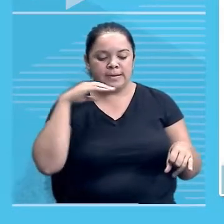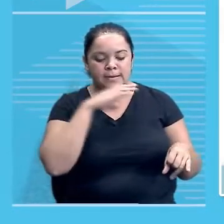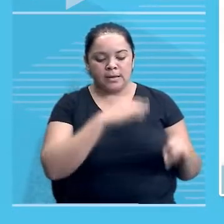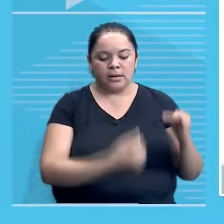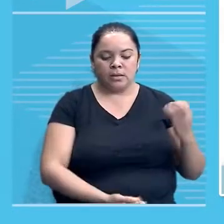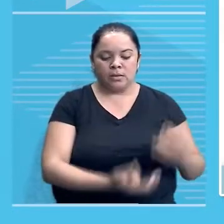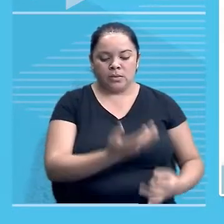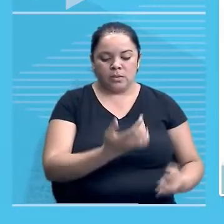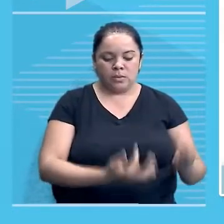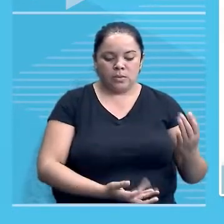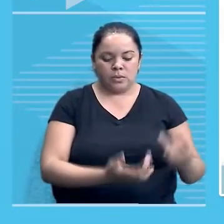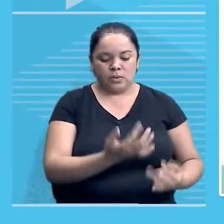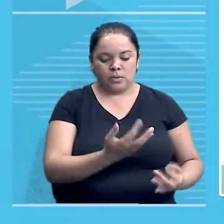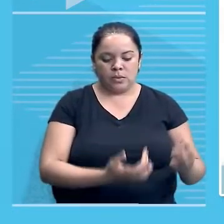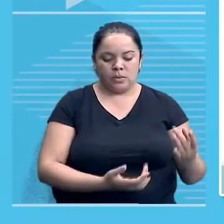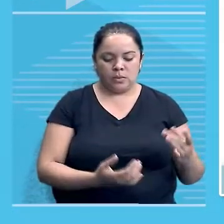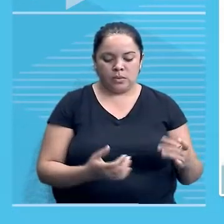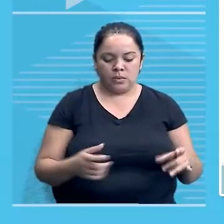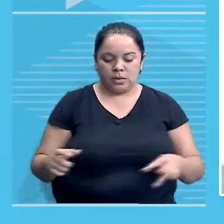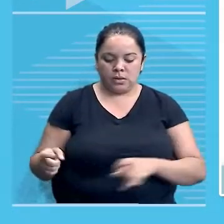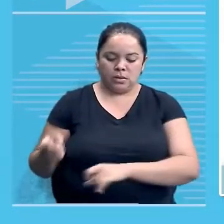para um pedacinho de gelo.